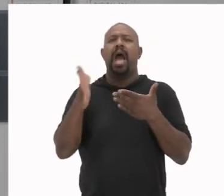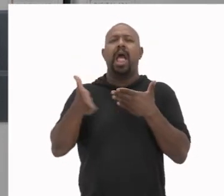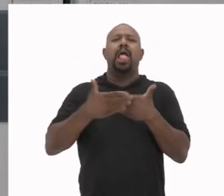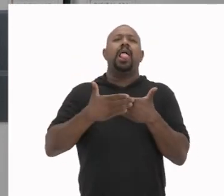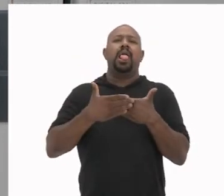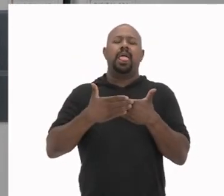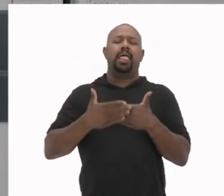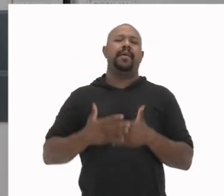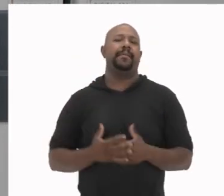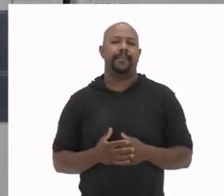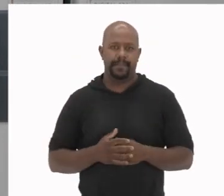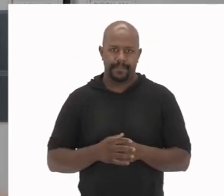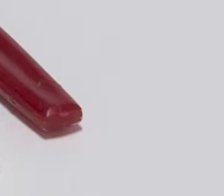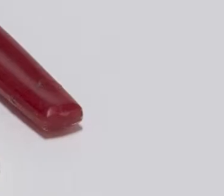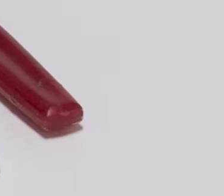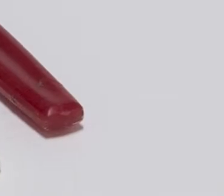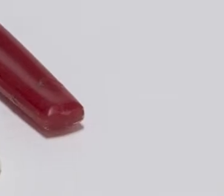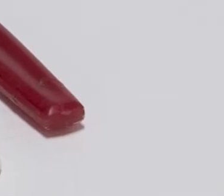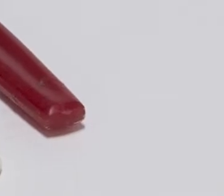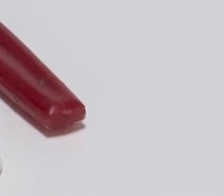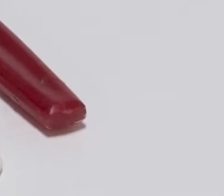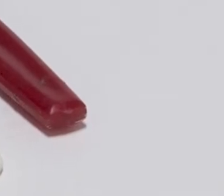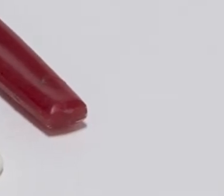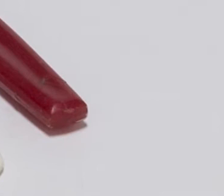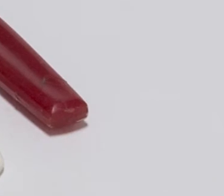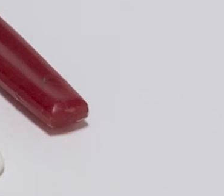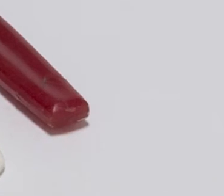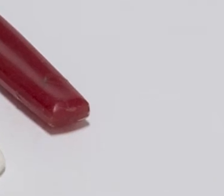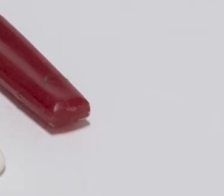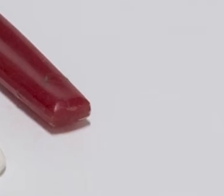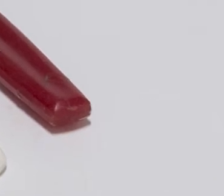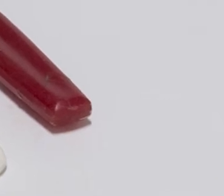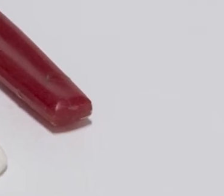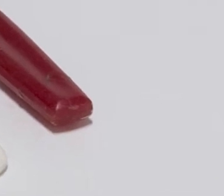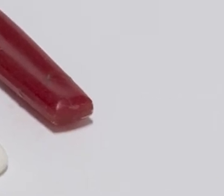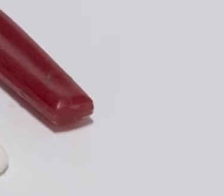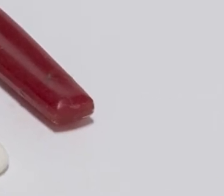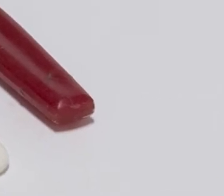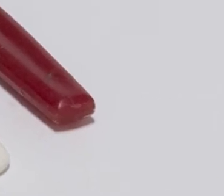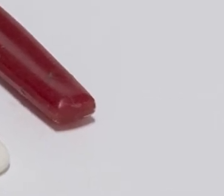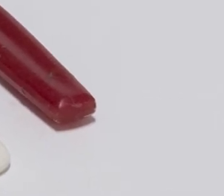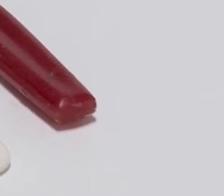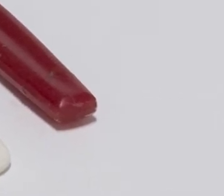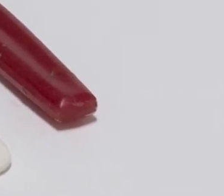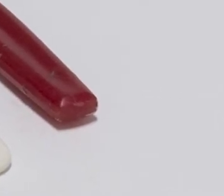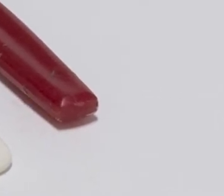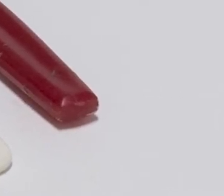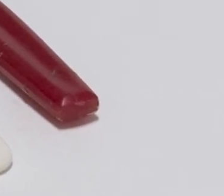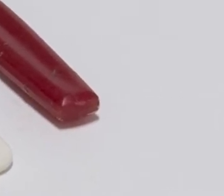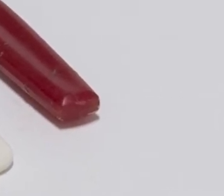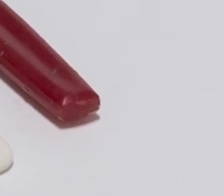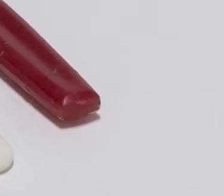estranho colado na obra. 9 modelos de bisturis e espátulas.